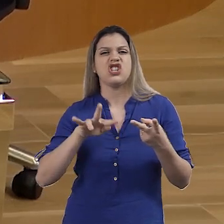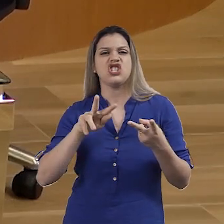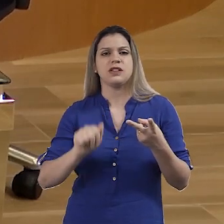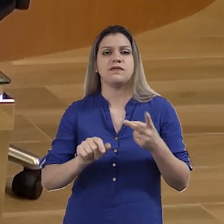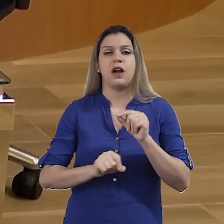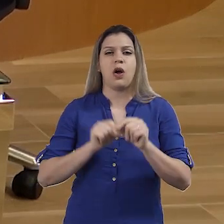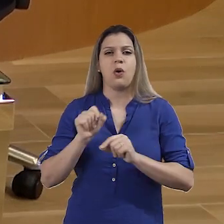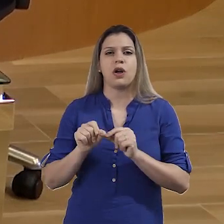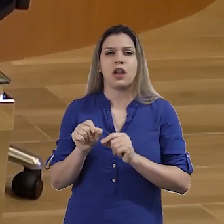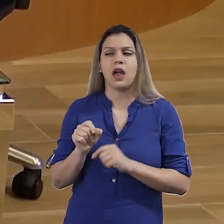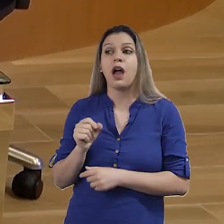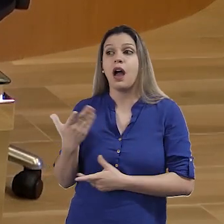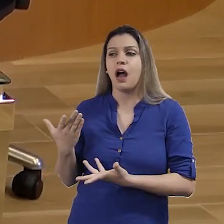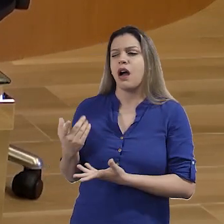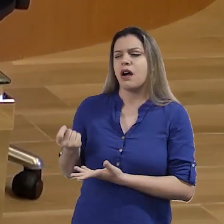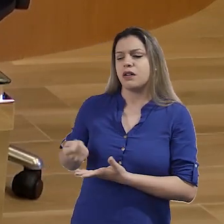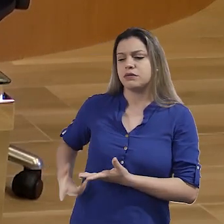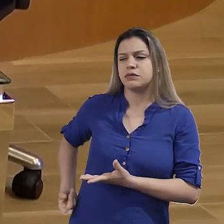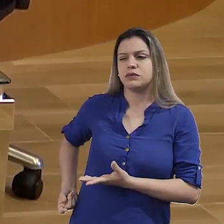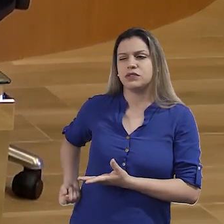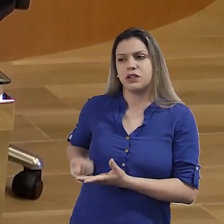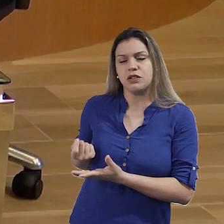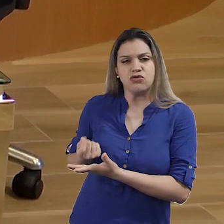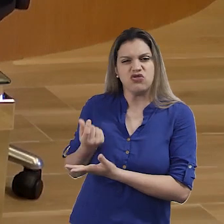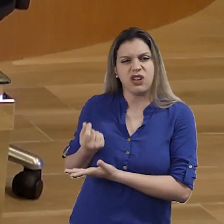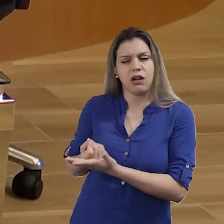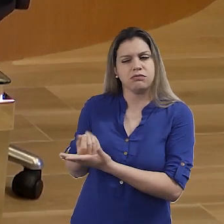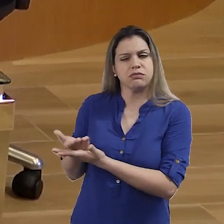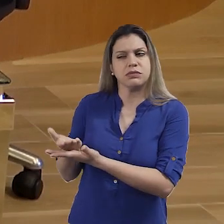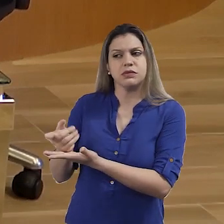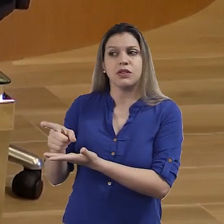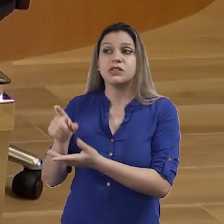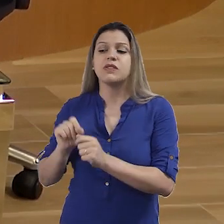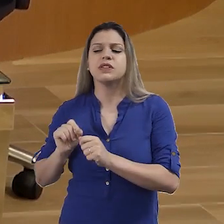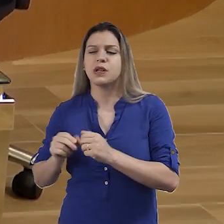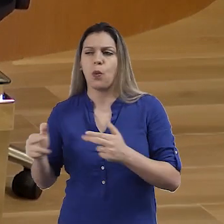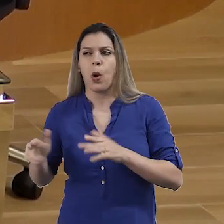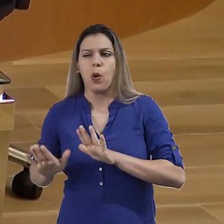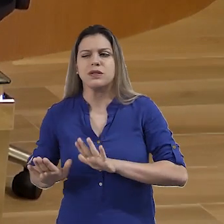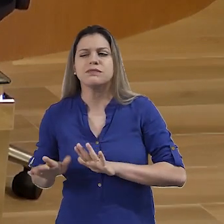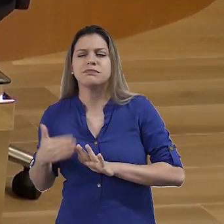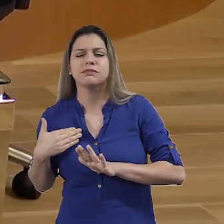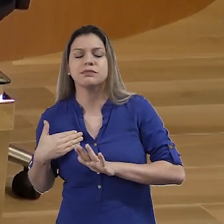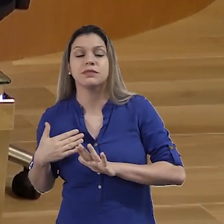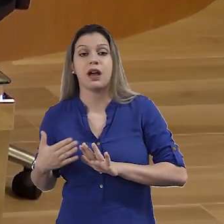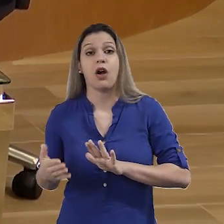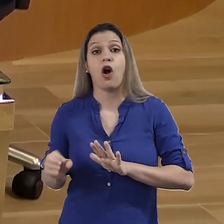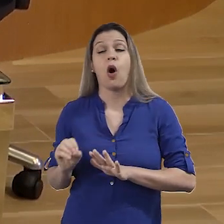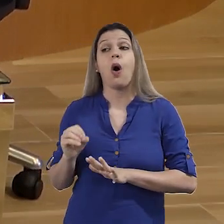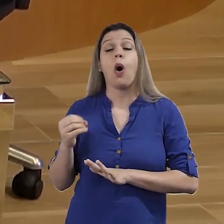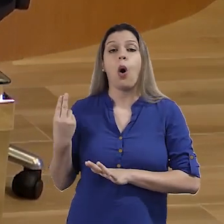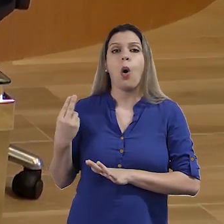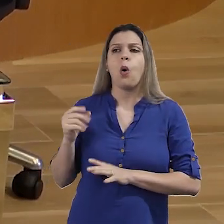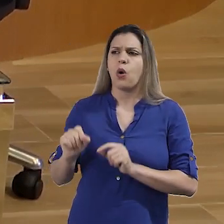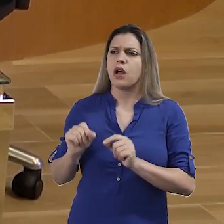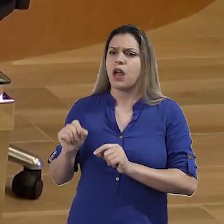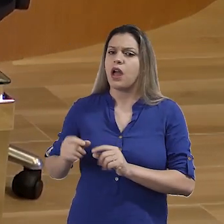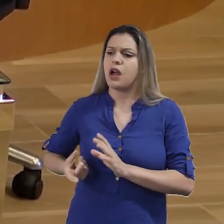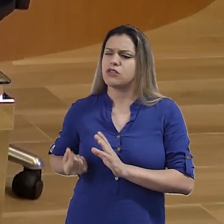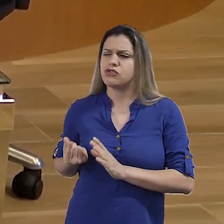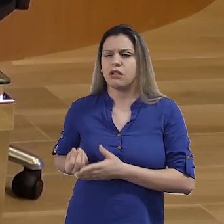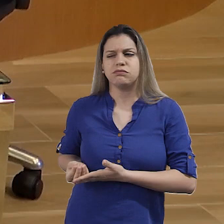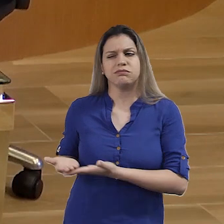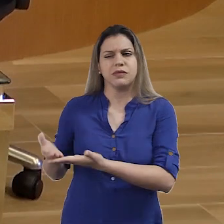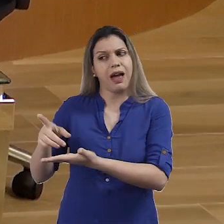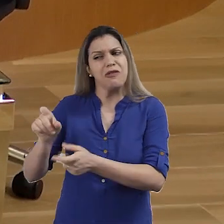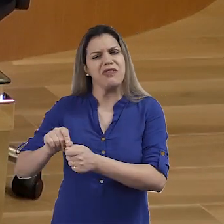quando se oferece um suborno a um funcionário para ele fazer algo que já era obrigação dele fazer, ou para que ele faça algo